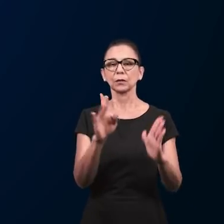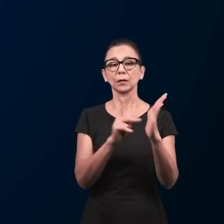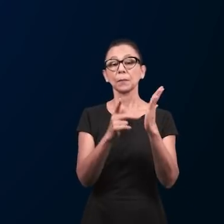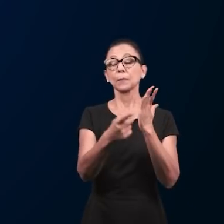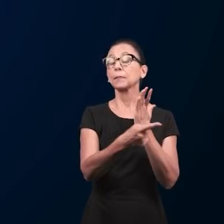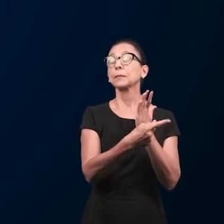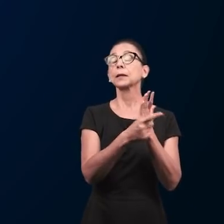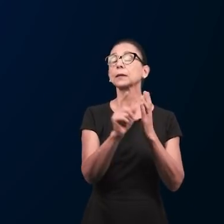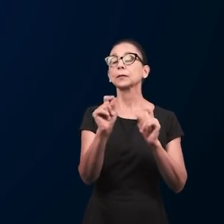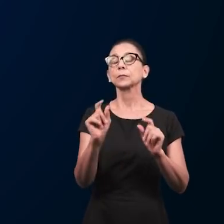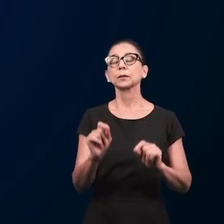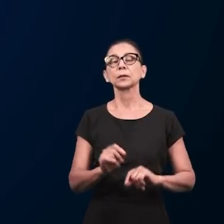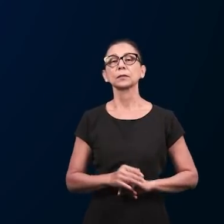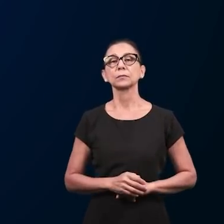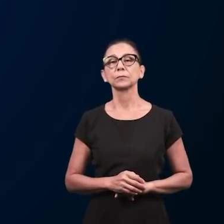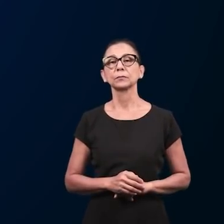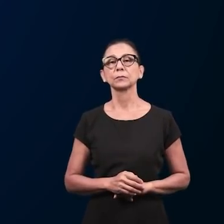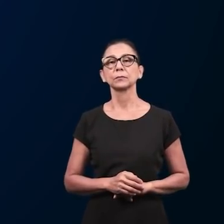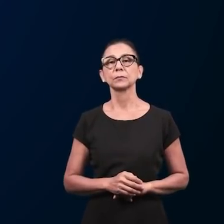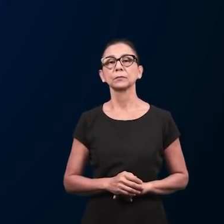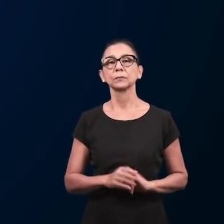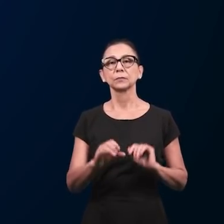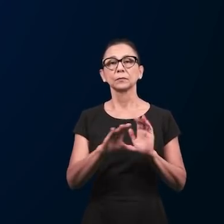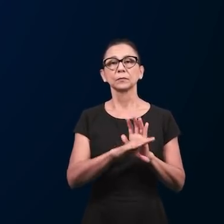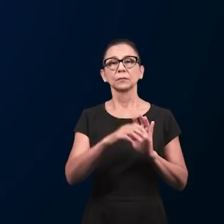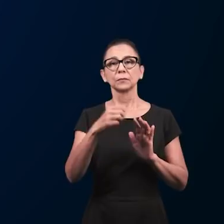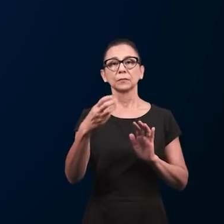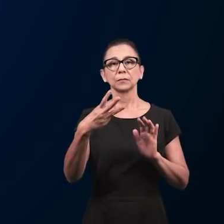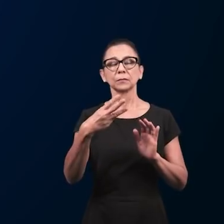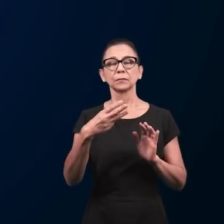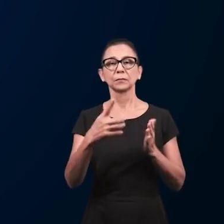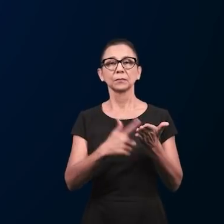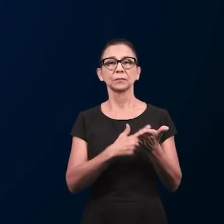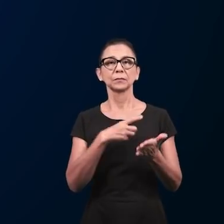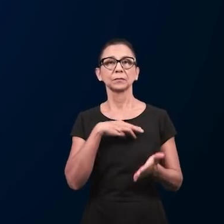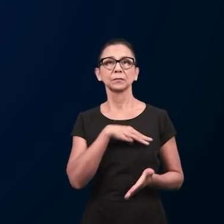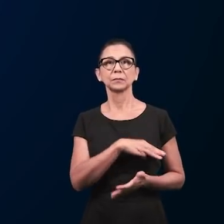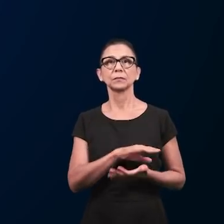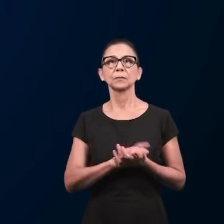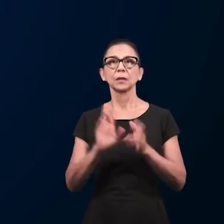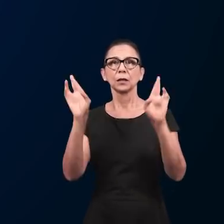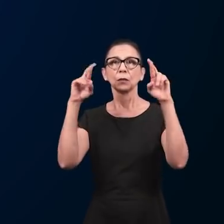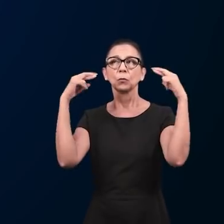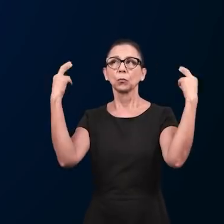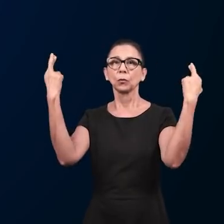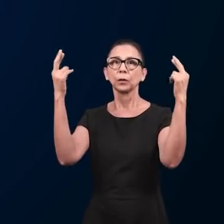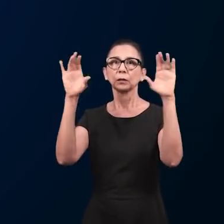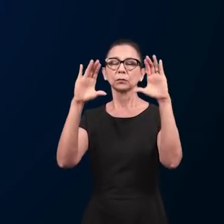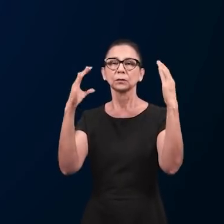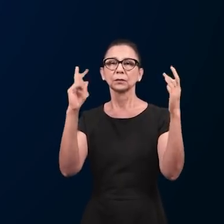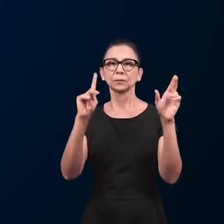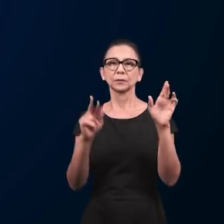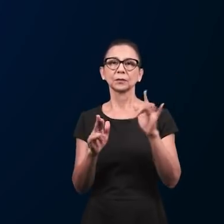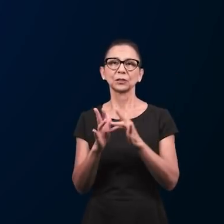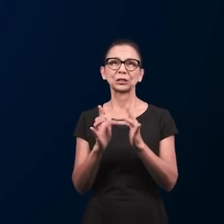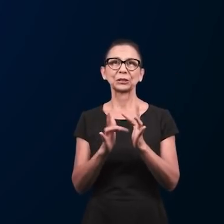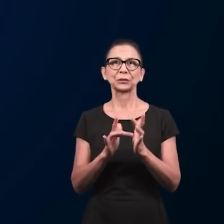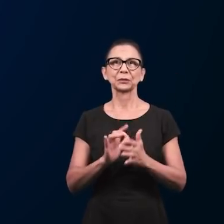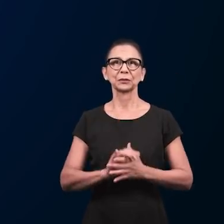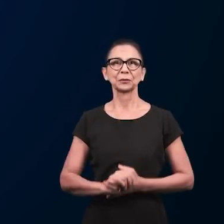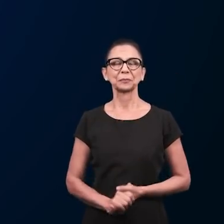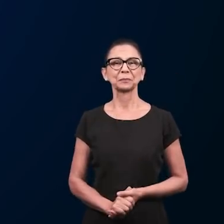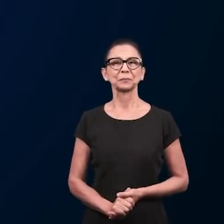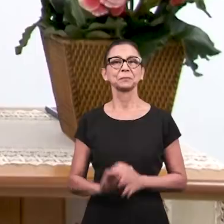Jesus nas parábolas do capítulo 13 de Mateus? O reino do céu. A paz,